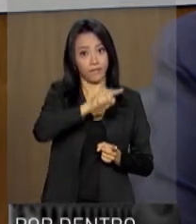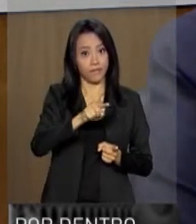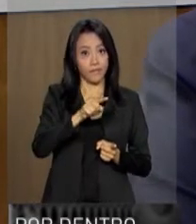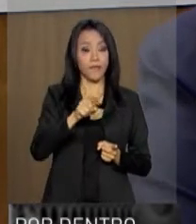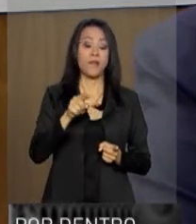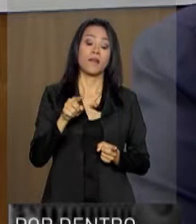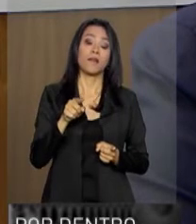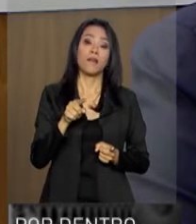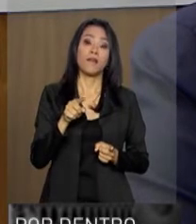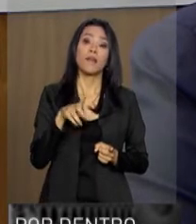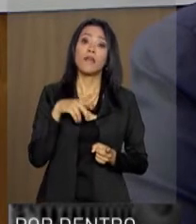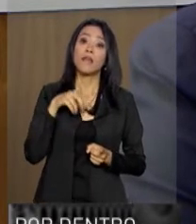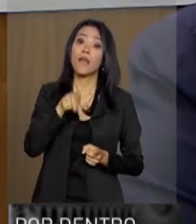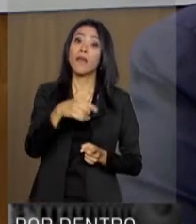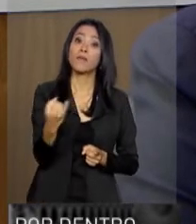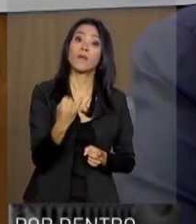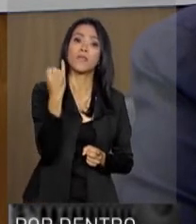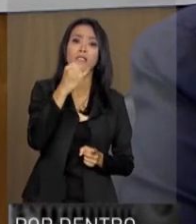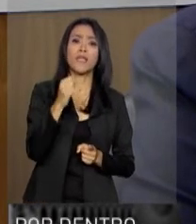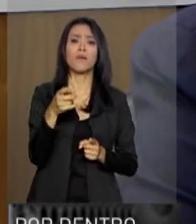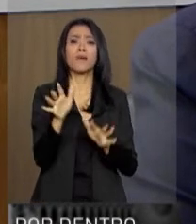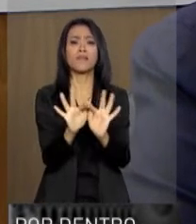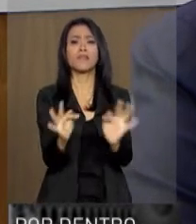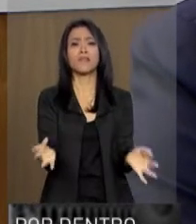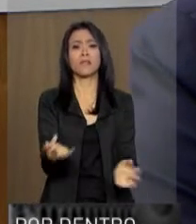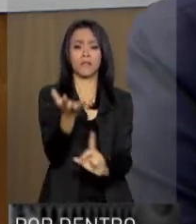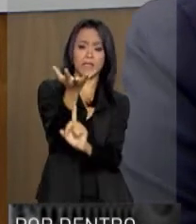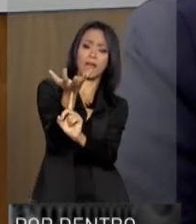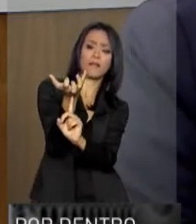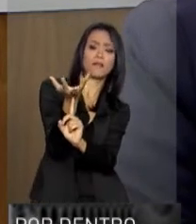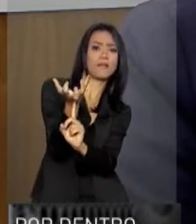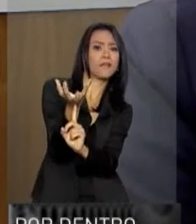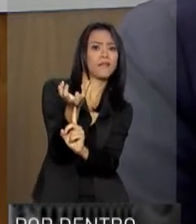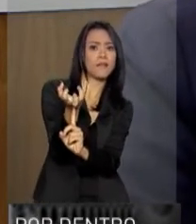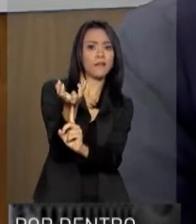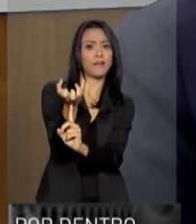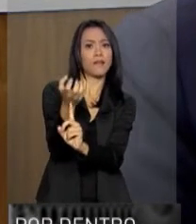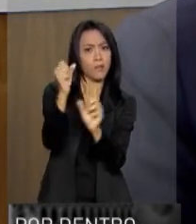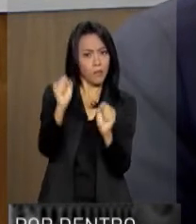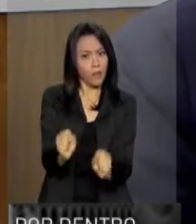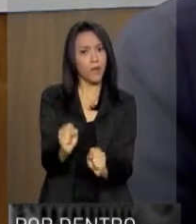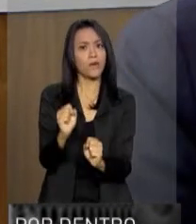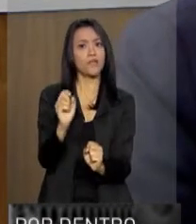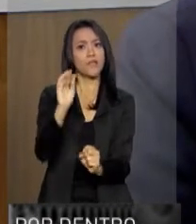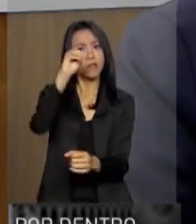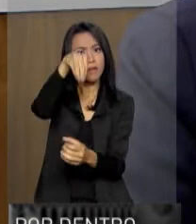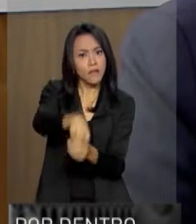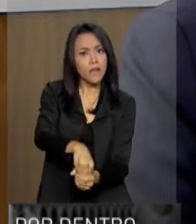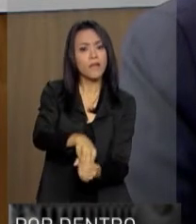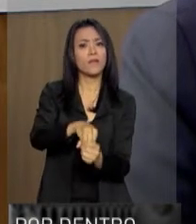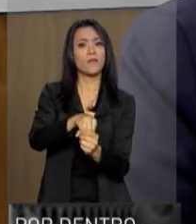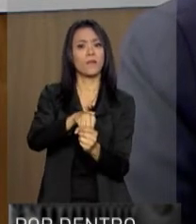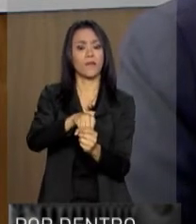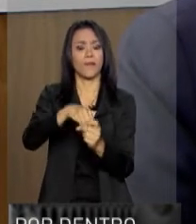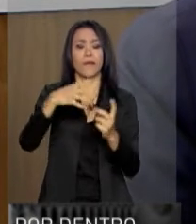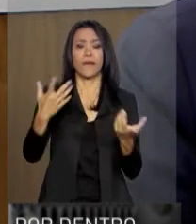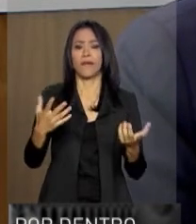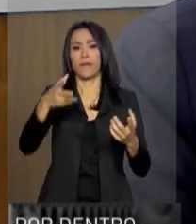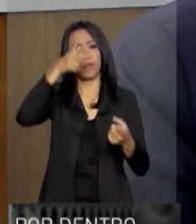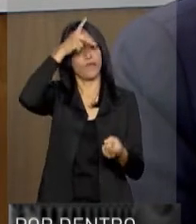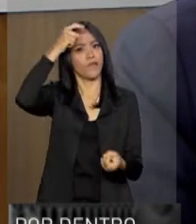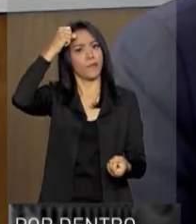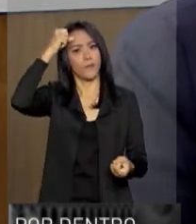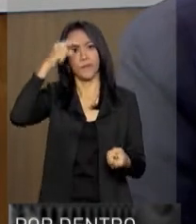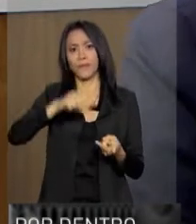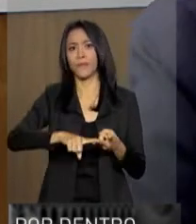que é uma pequena antena que pode ser instalada inclusive dentro da sede das prefeituras em escolas e um centro